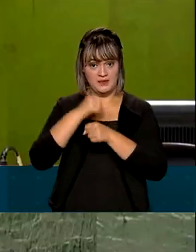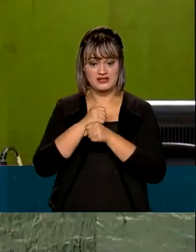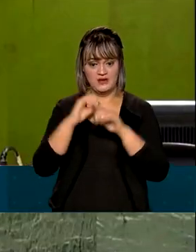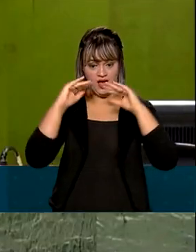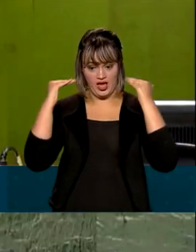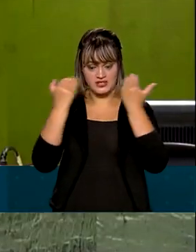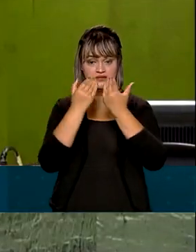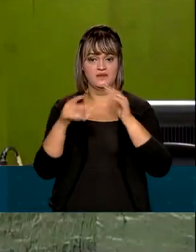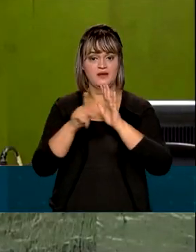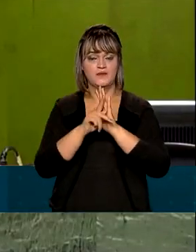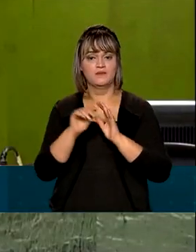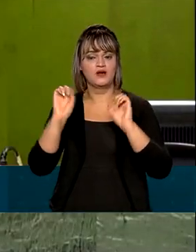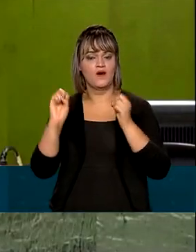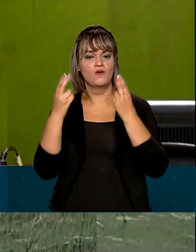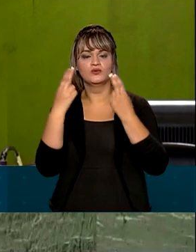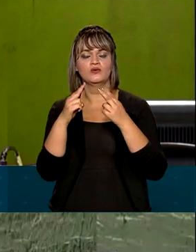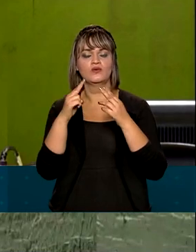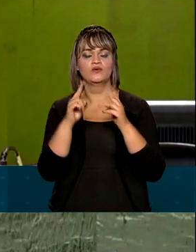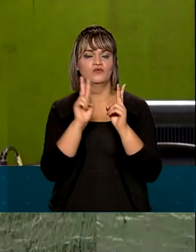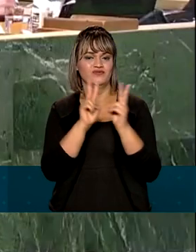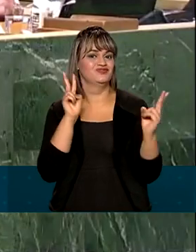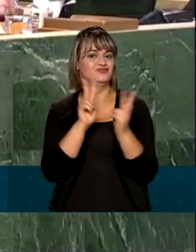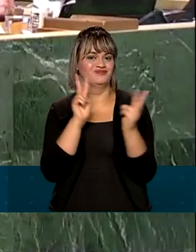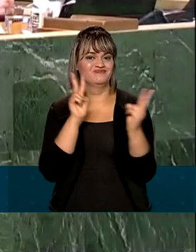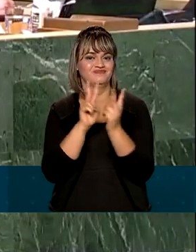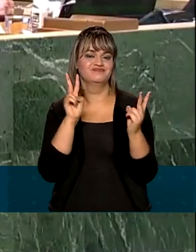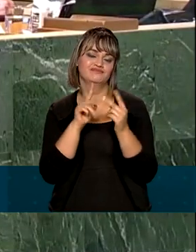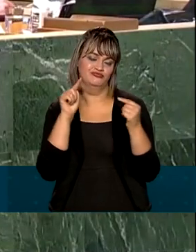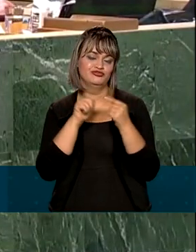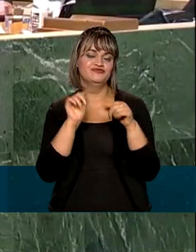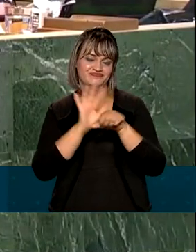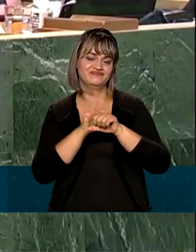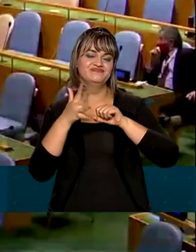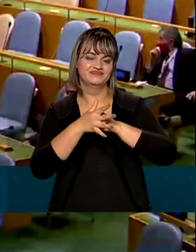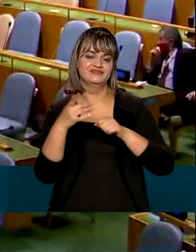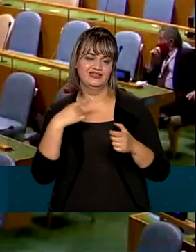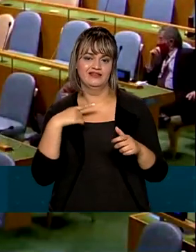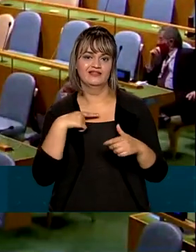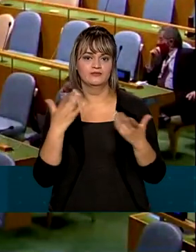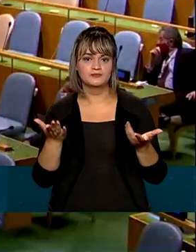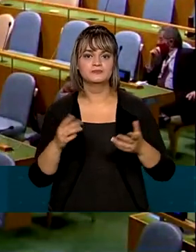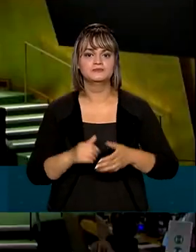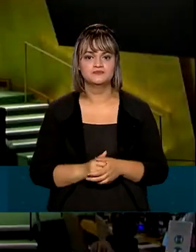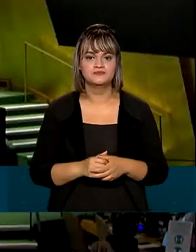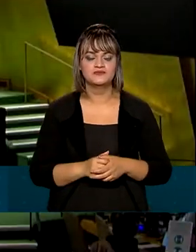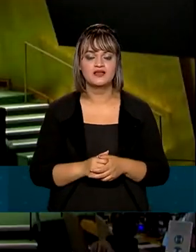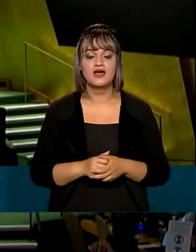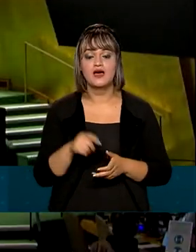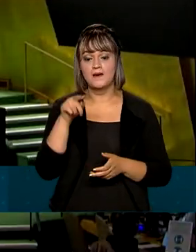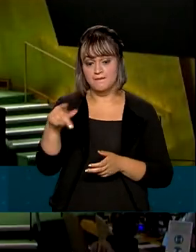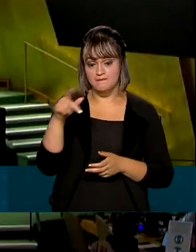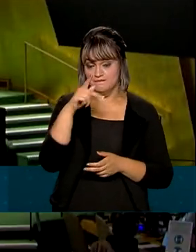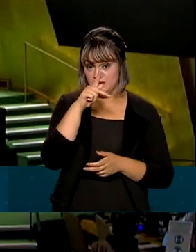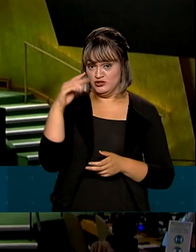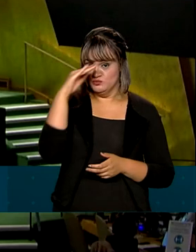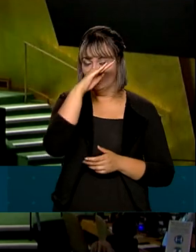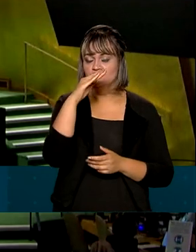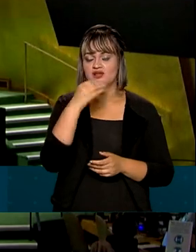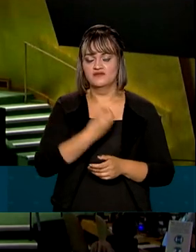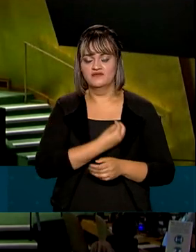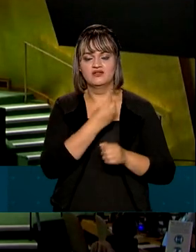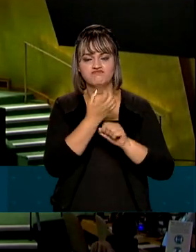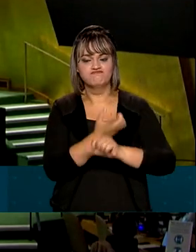a assembleia geral e foi praticamente toda virtual por conta da pandemia do covid-19 bolsonaro